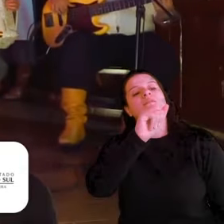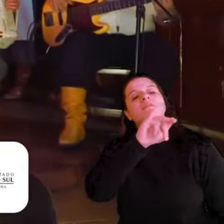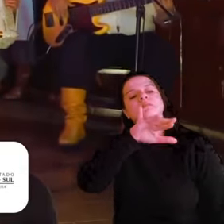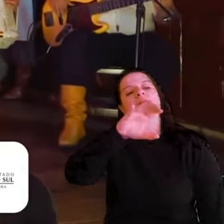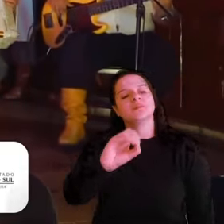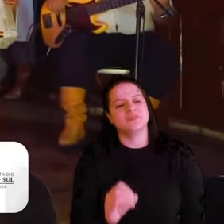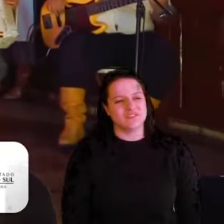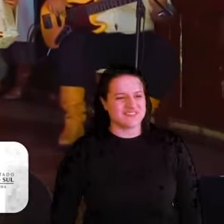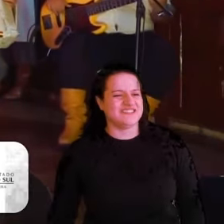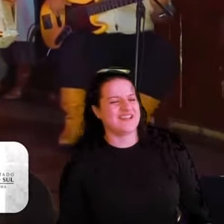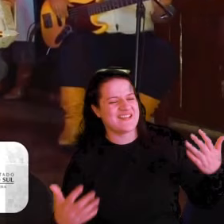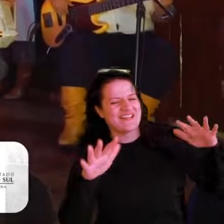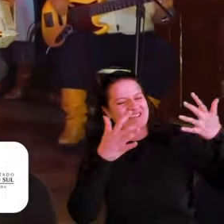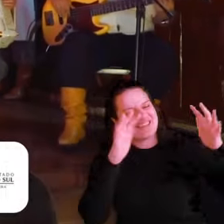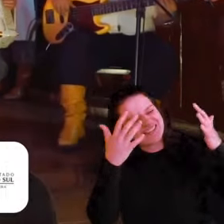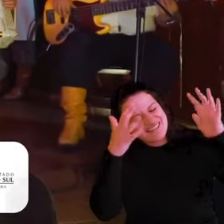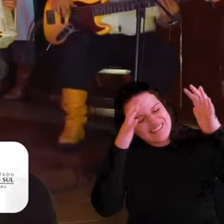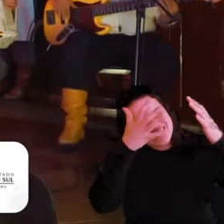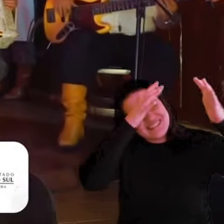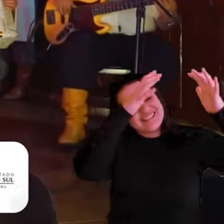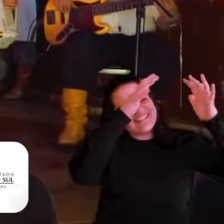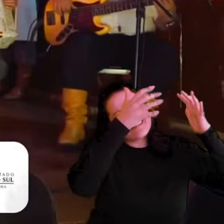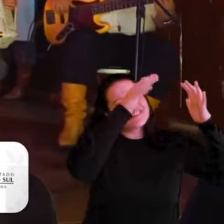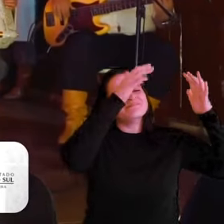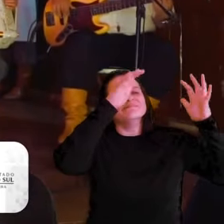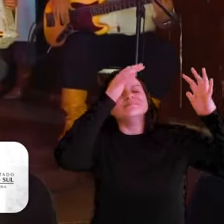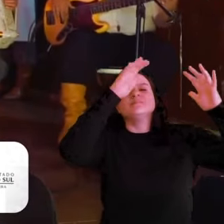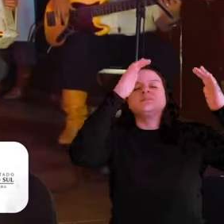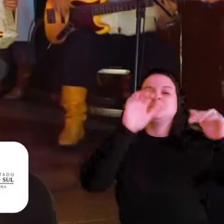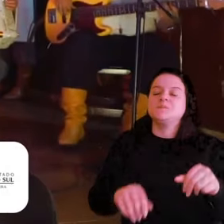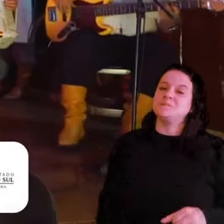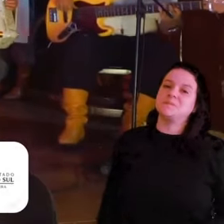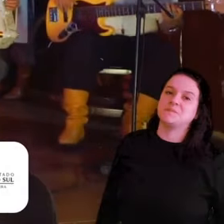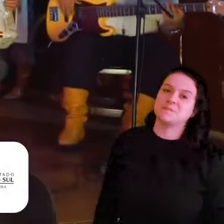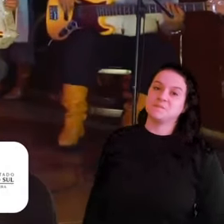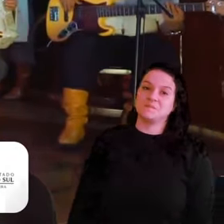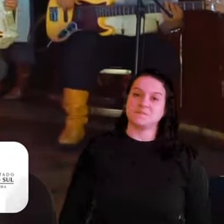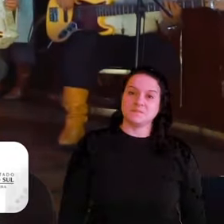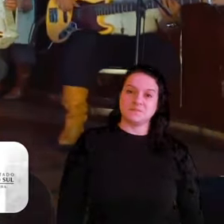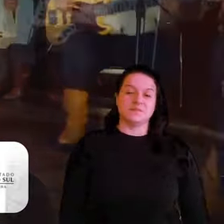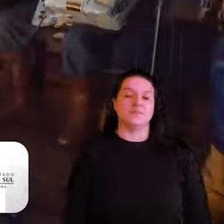Fabrício. Vivo domando, parceiro. Domando é